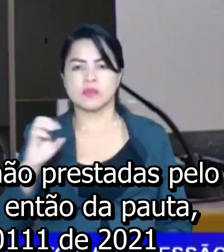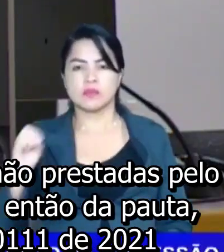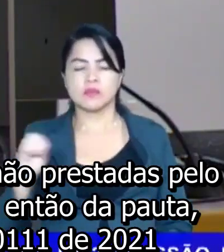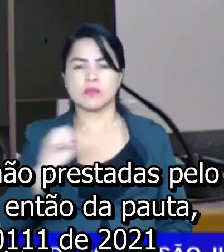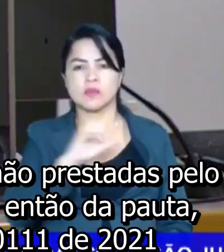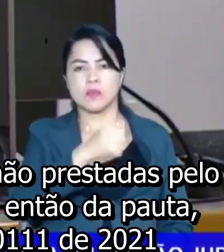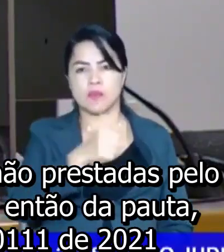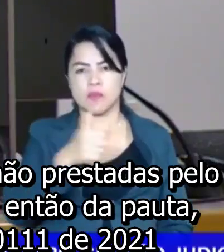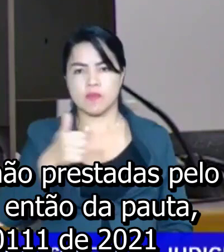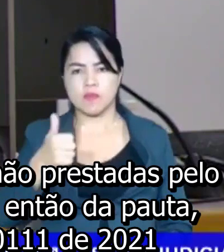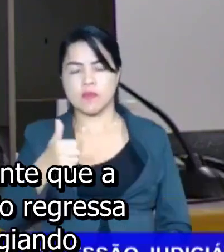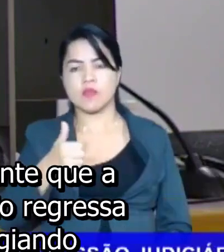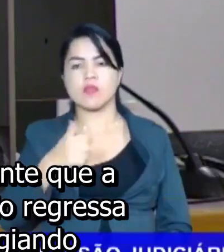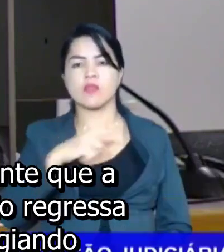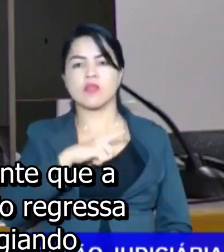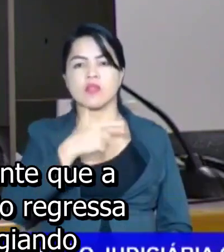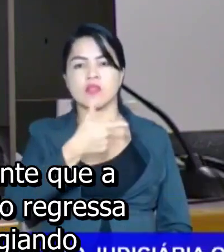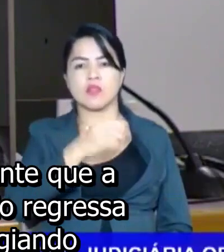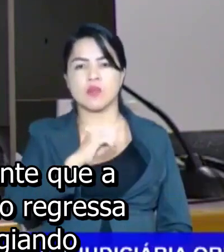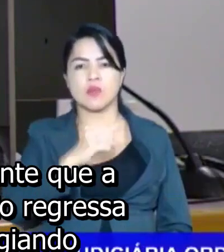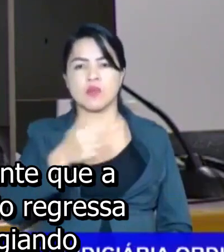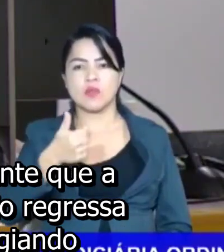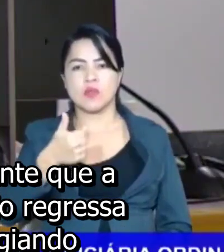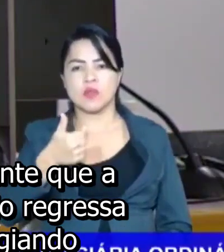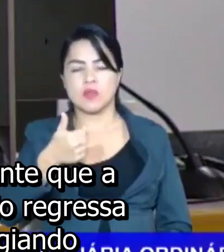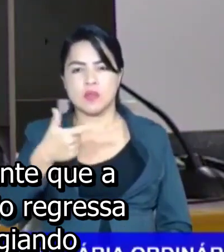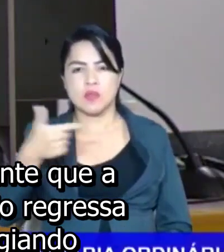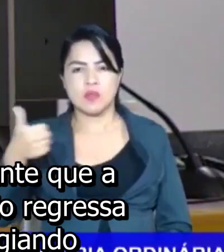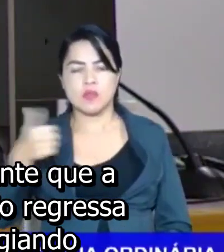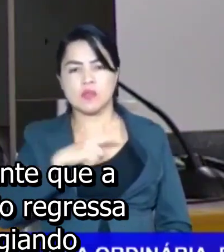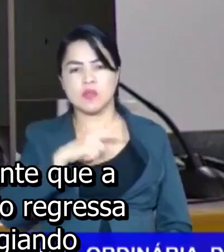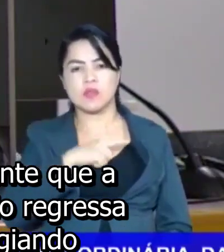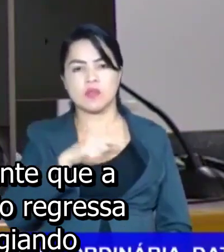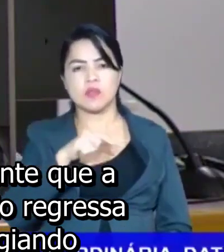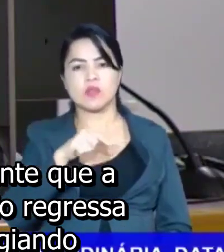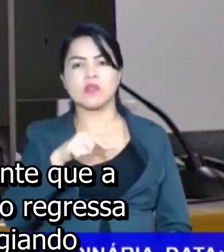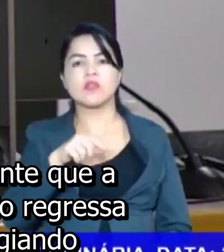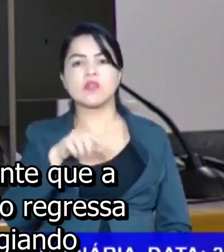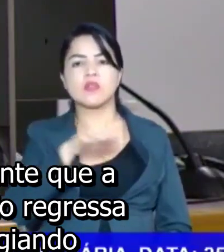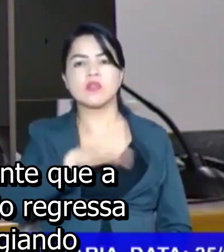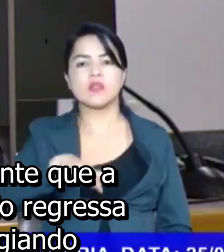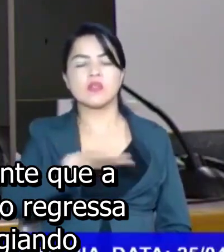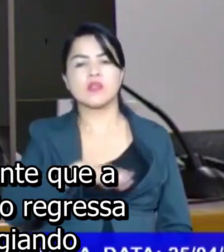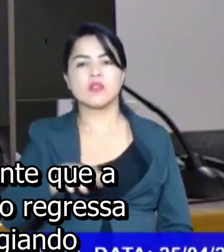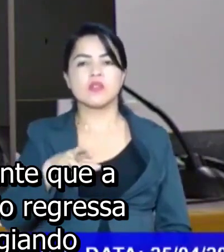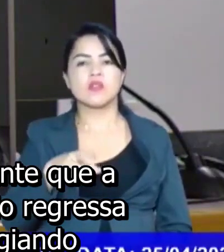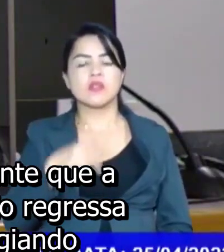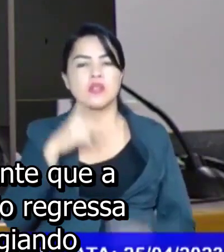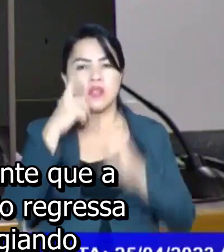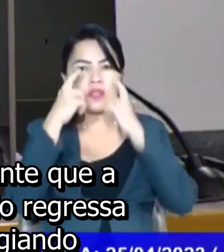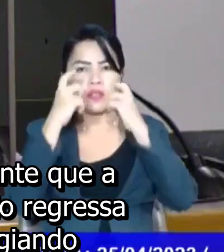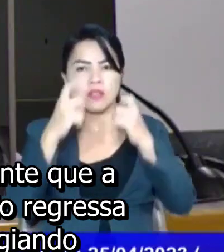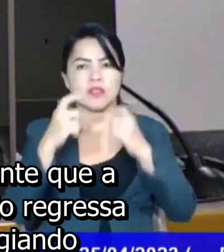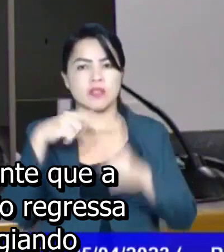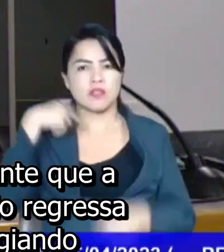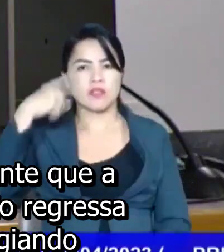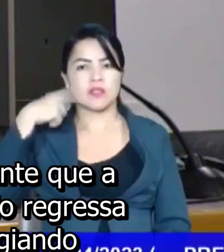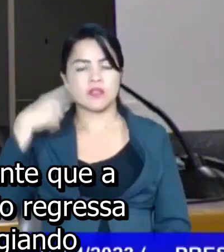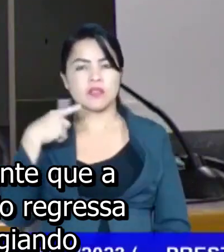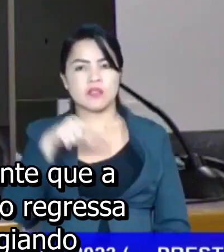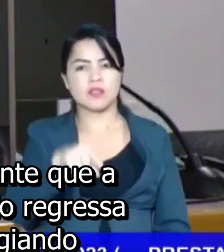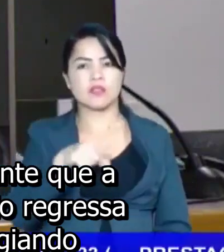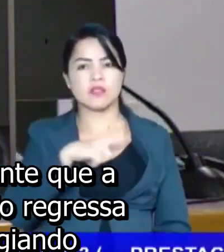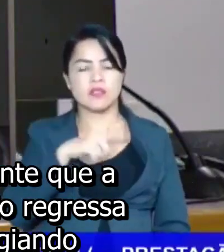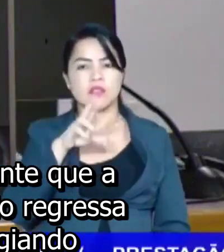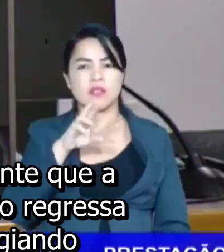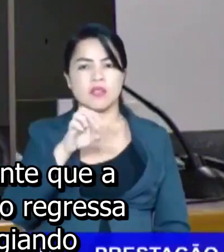0600-111 de 2021, a origem é Macapá, recorrente é Rede. Interessante que a advogada da Rede,